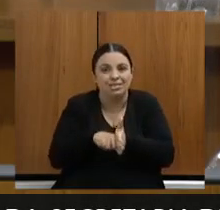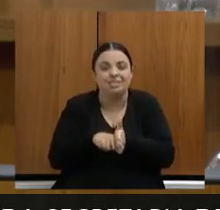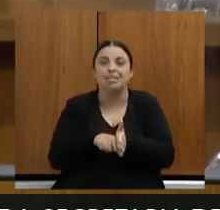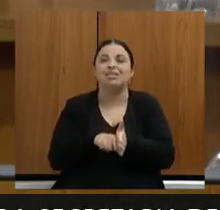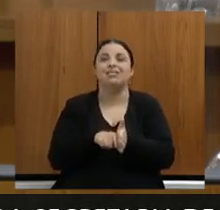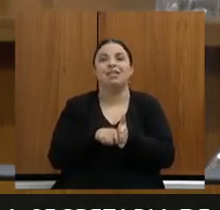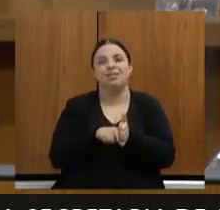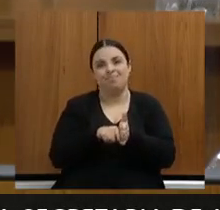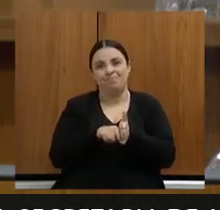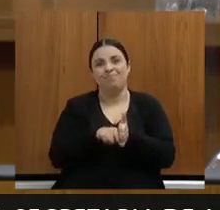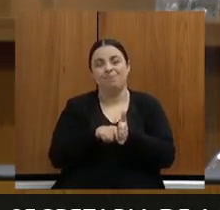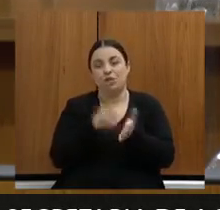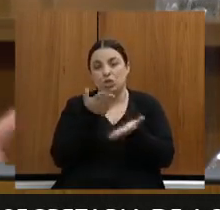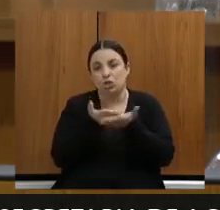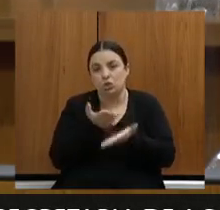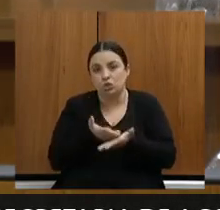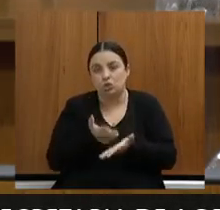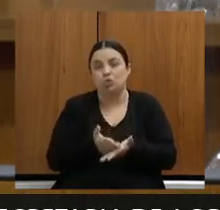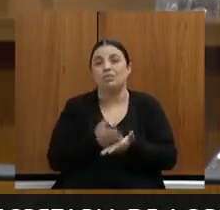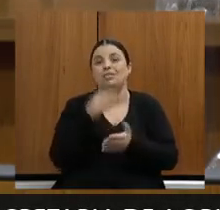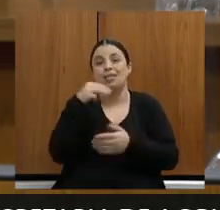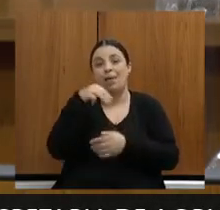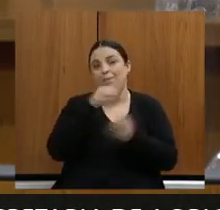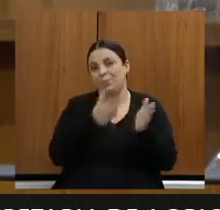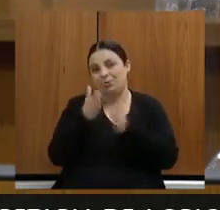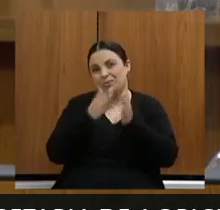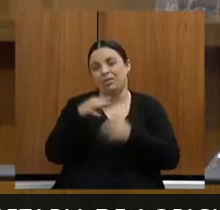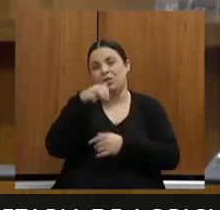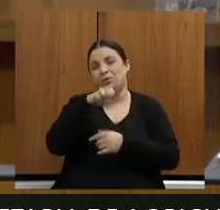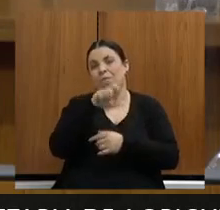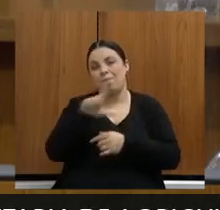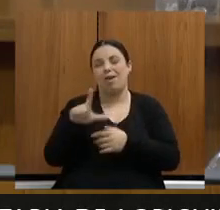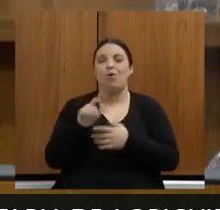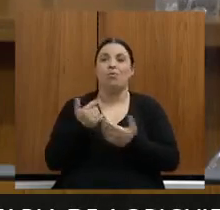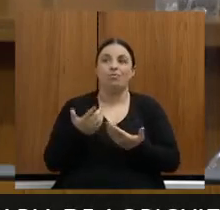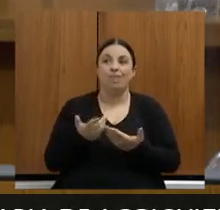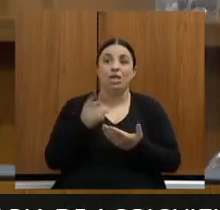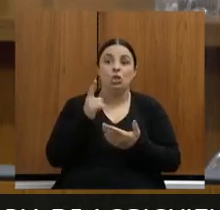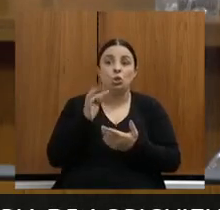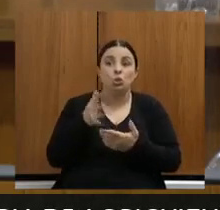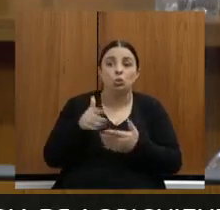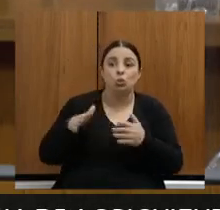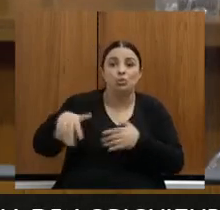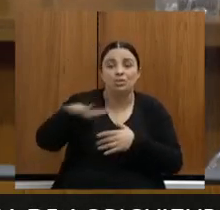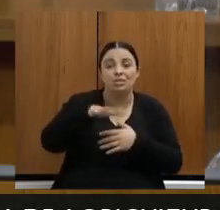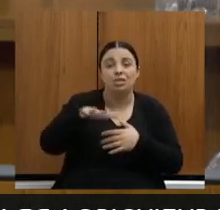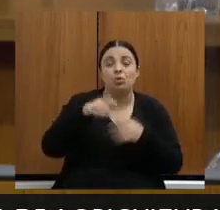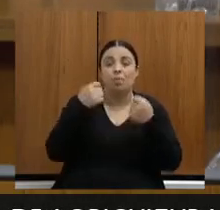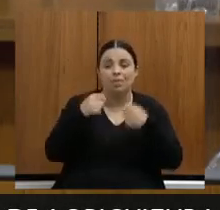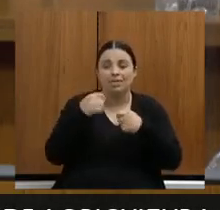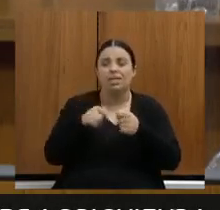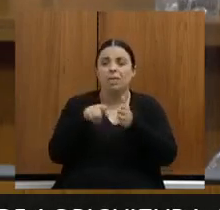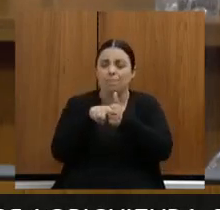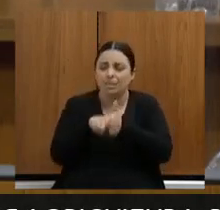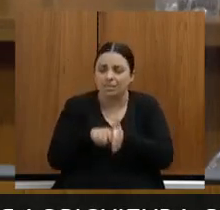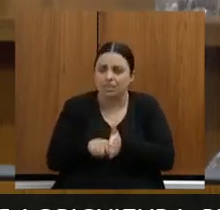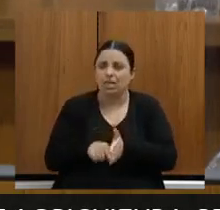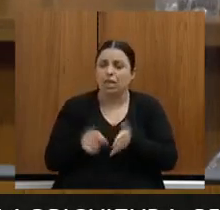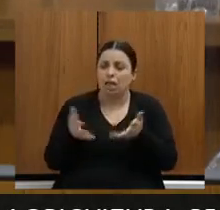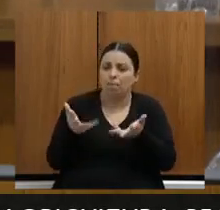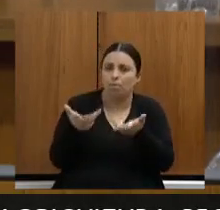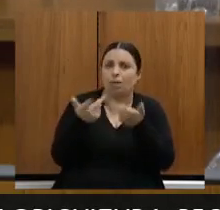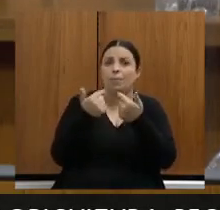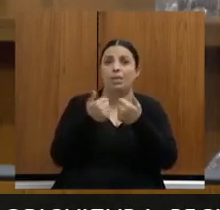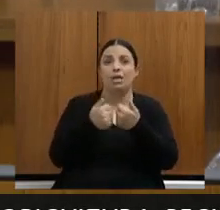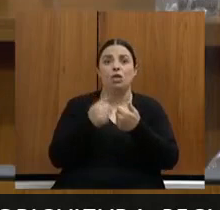desenvolvimento porque todos os setores não sofre cultura uma todo o setor demanda pesquisa de aprimoramento de problemas